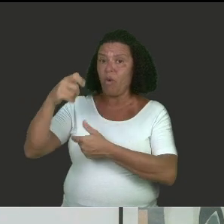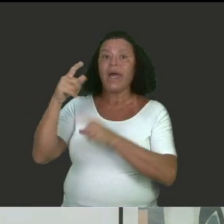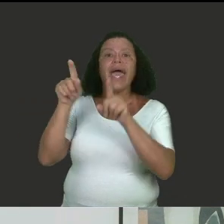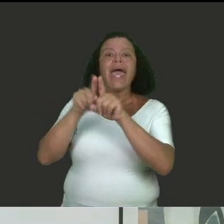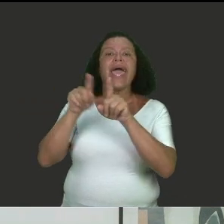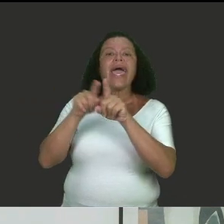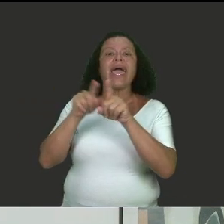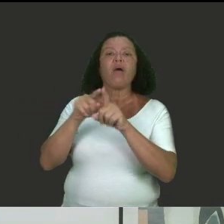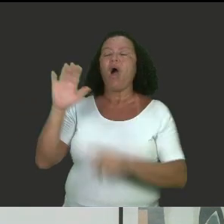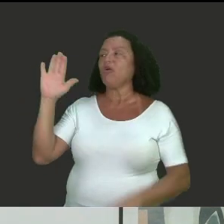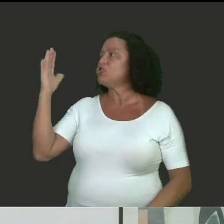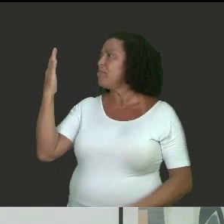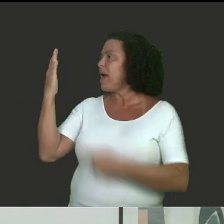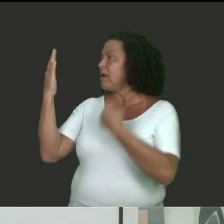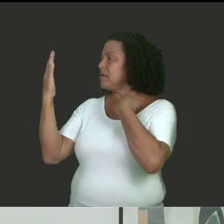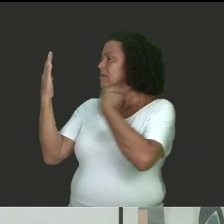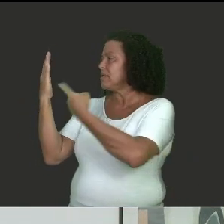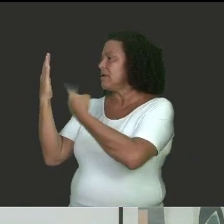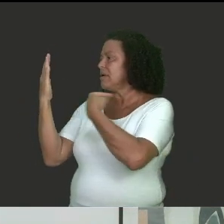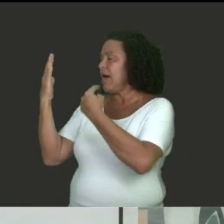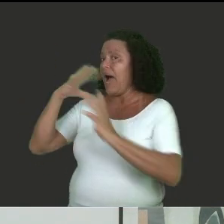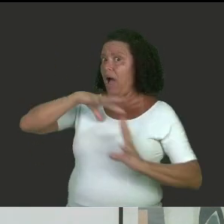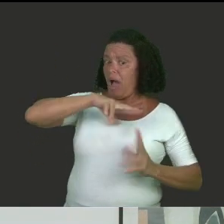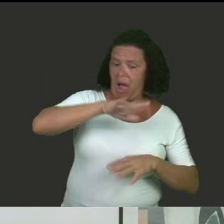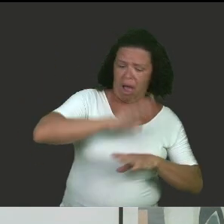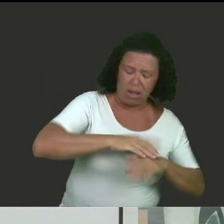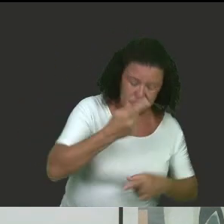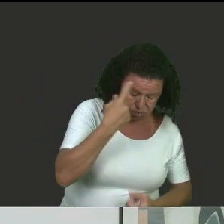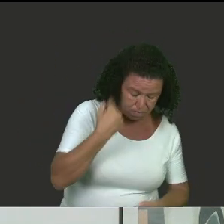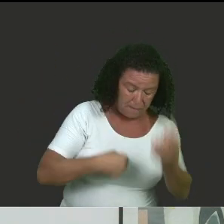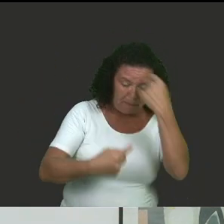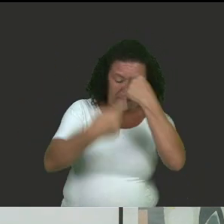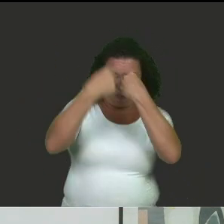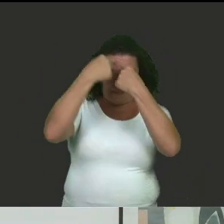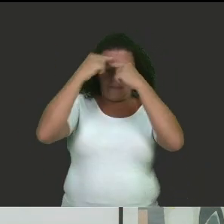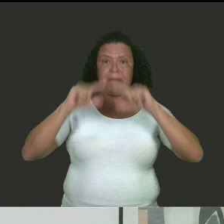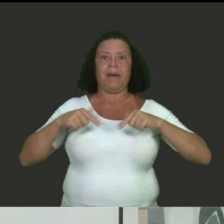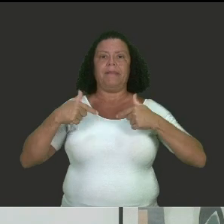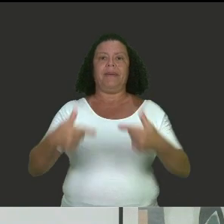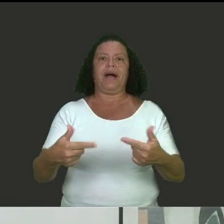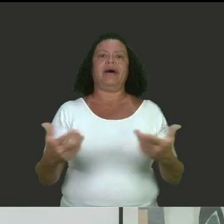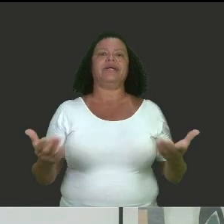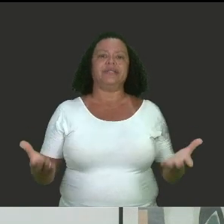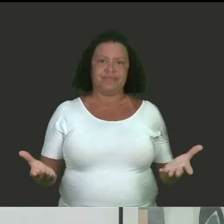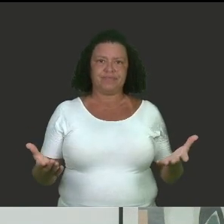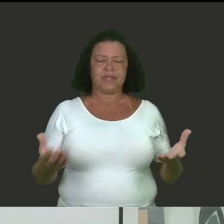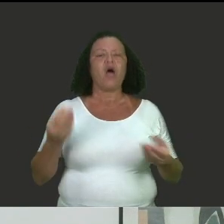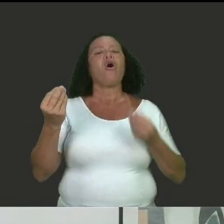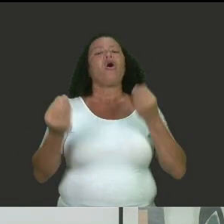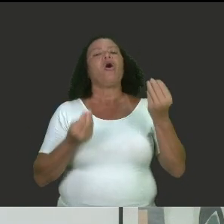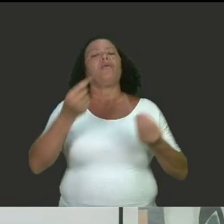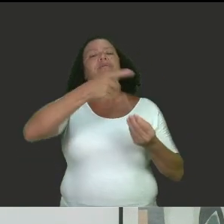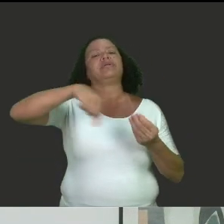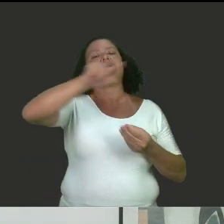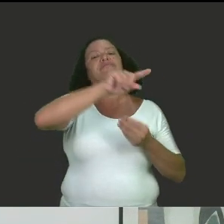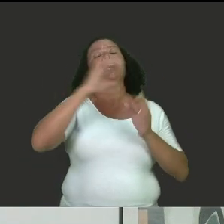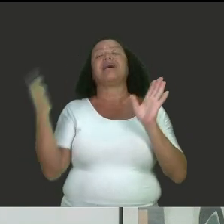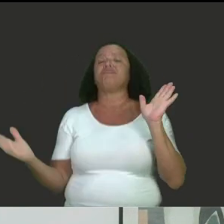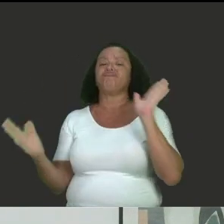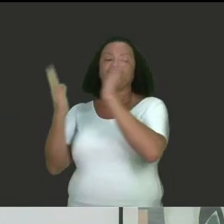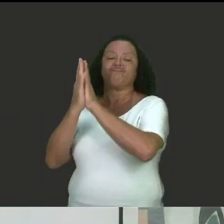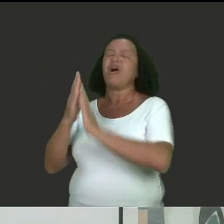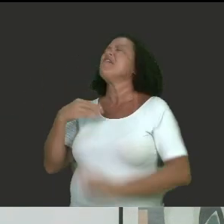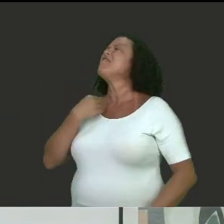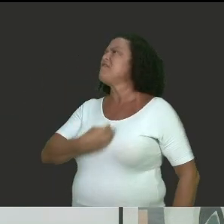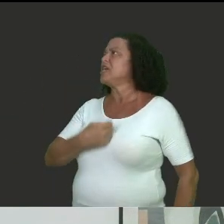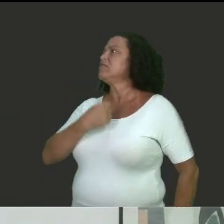pessoa o reflexo dos seus próprios pensamentos e atos. A maneira como você encara a vida é que vai